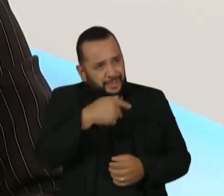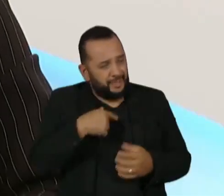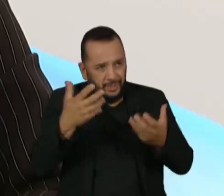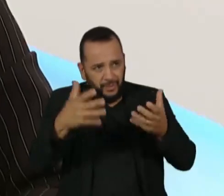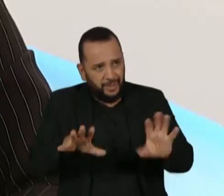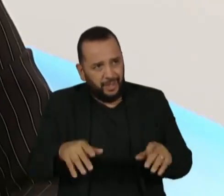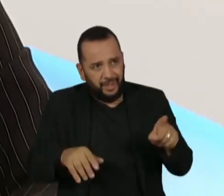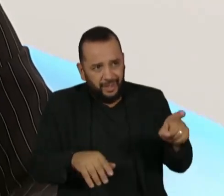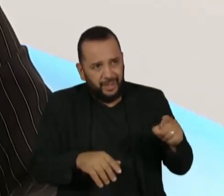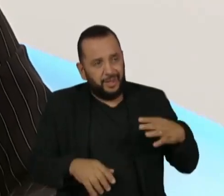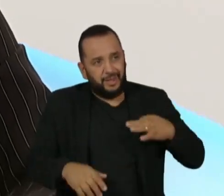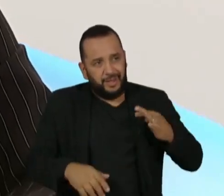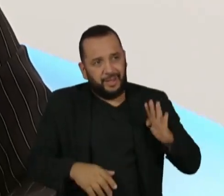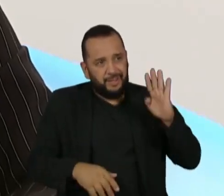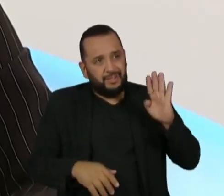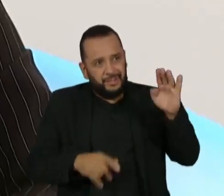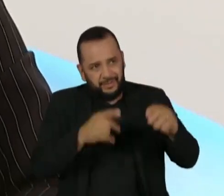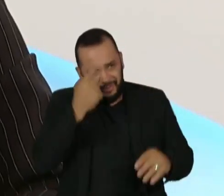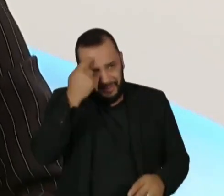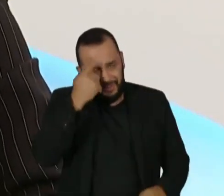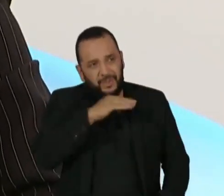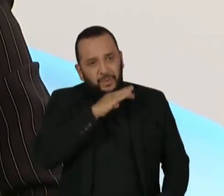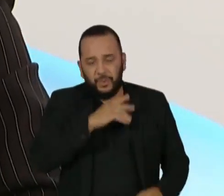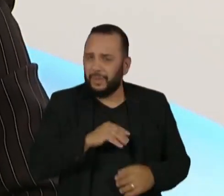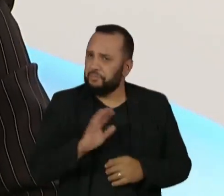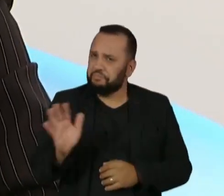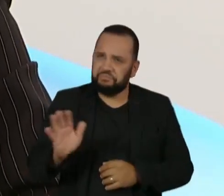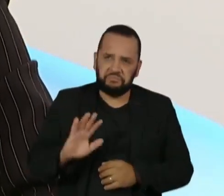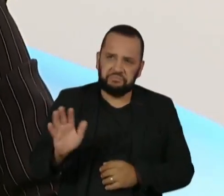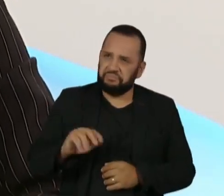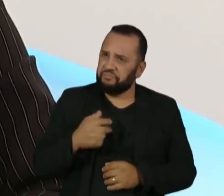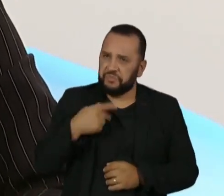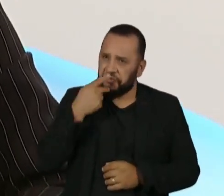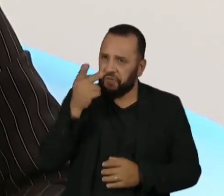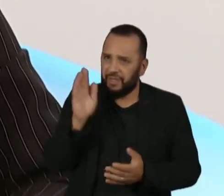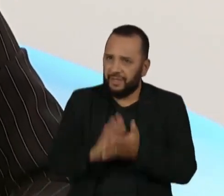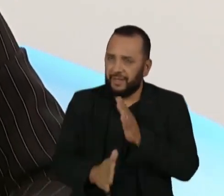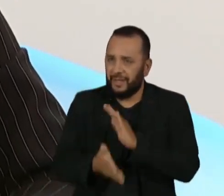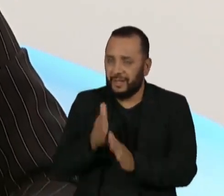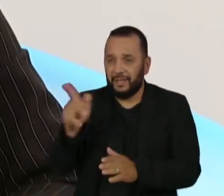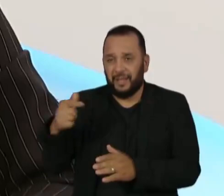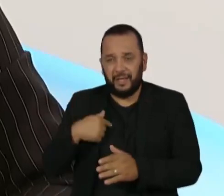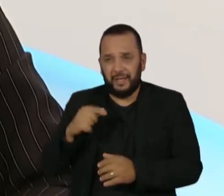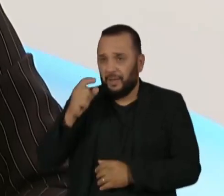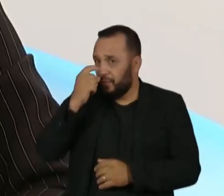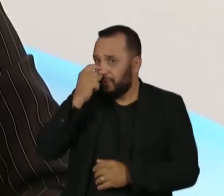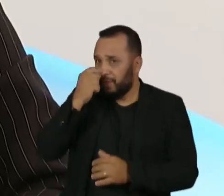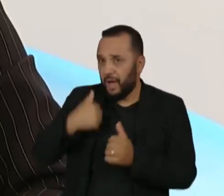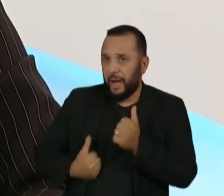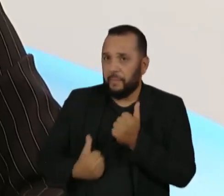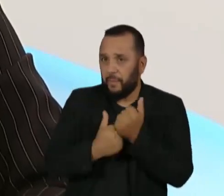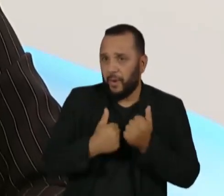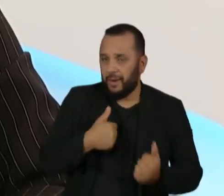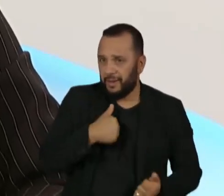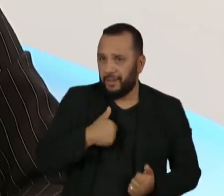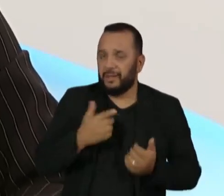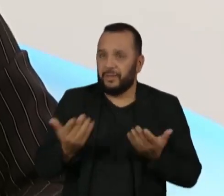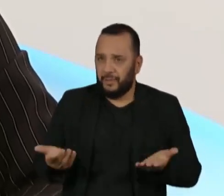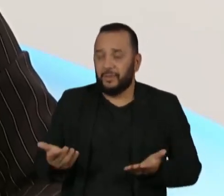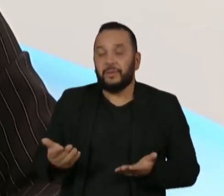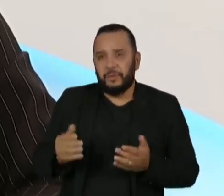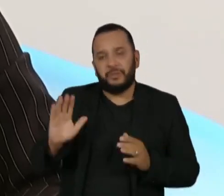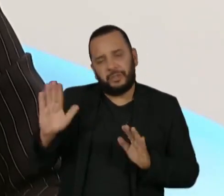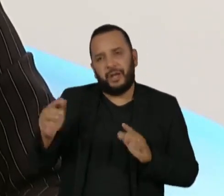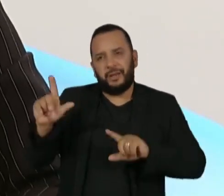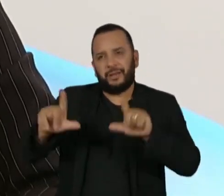você achou que seria ruim pra sua carreira e tal não jamais jamais eu acho que da mesma forma que ele me apoia para tudo que vai acontecer o 50 e tanto é uma ideia dele